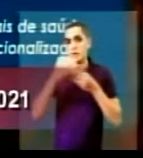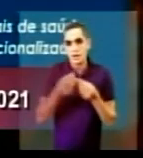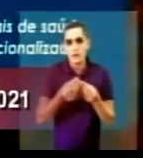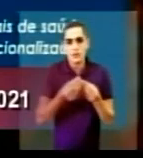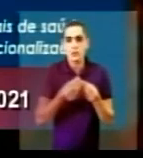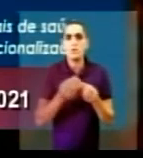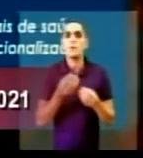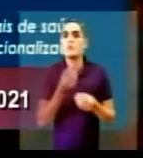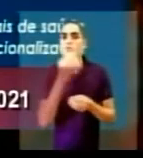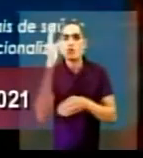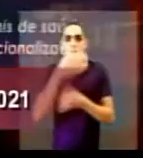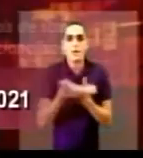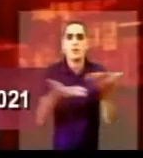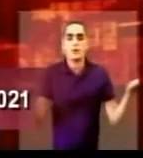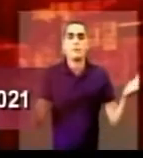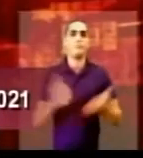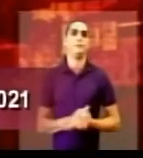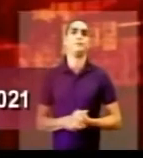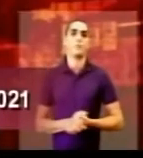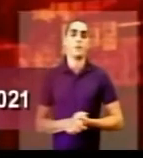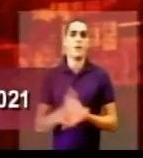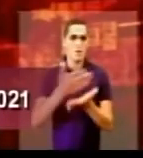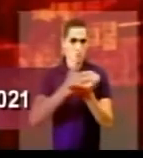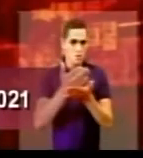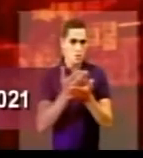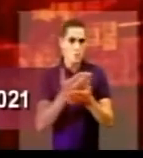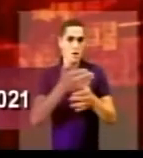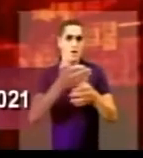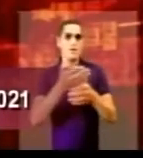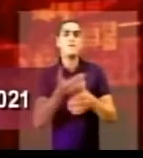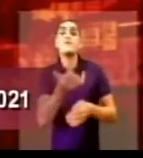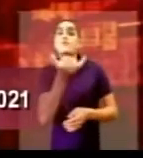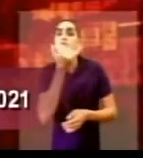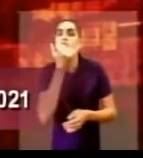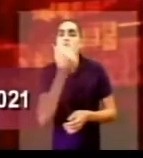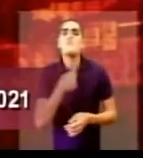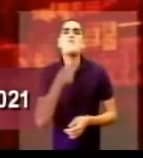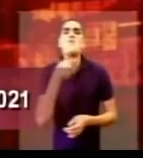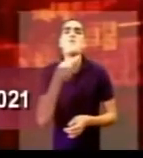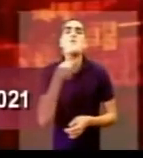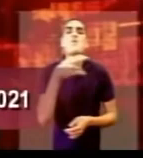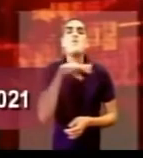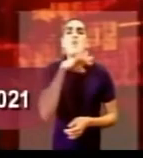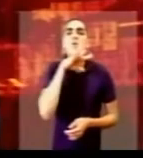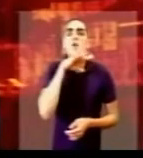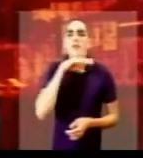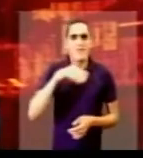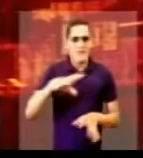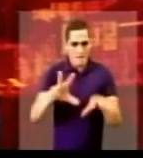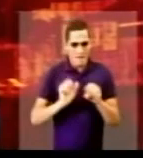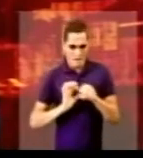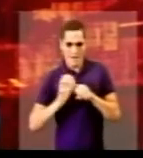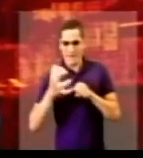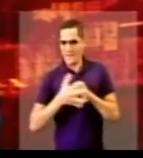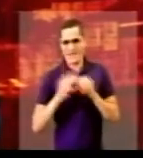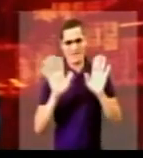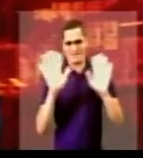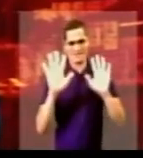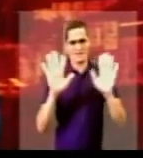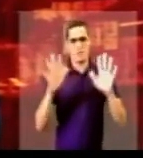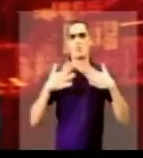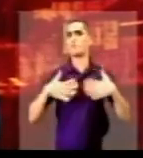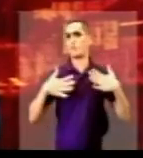Então, inicialmente, queria pedir desculpa pela minha voz. Eu não estou com Covid, não, pode ficar